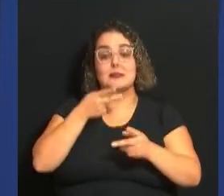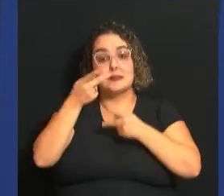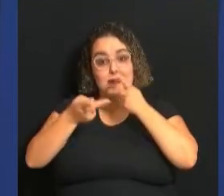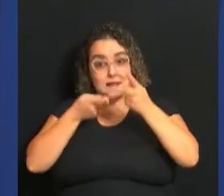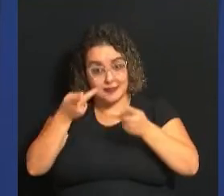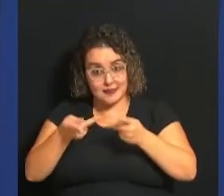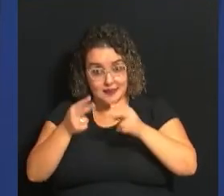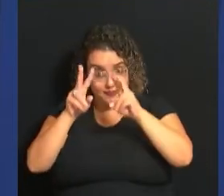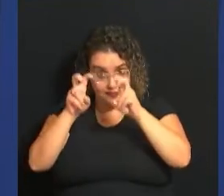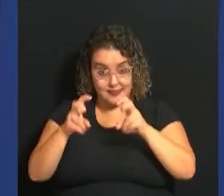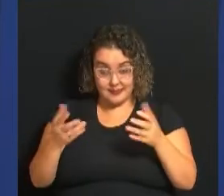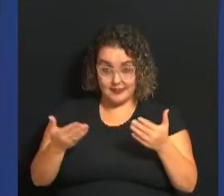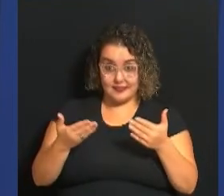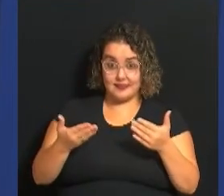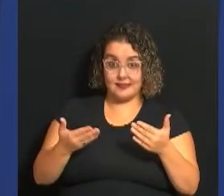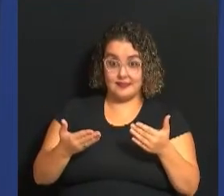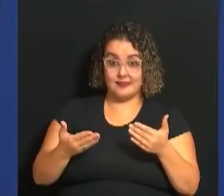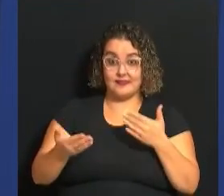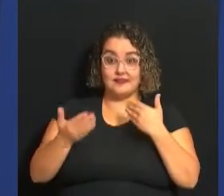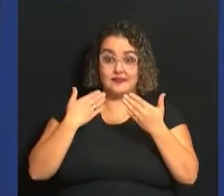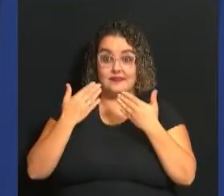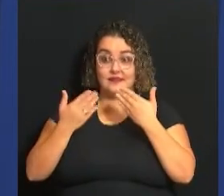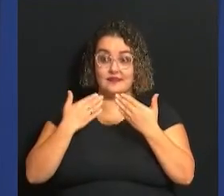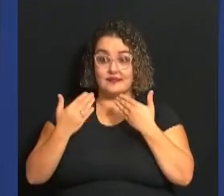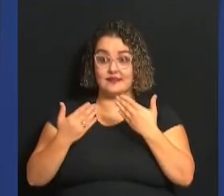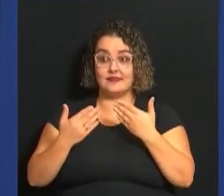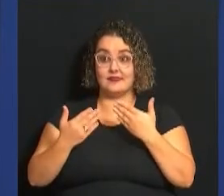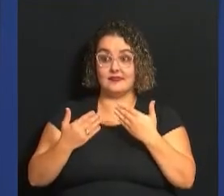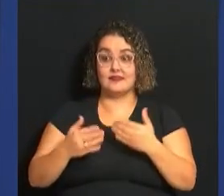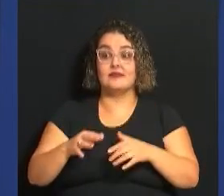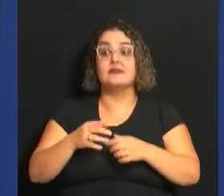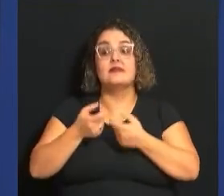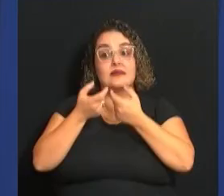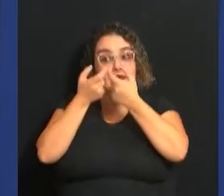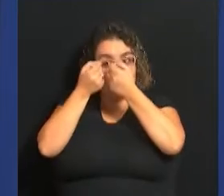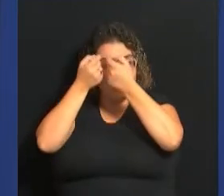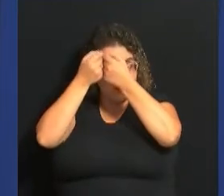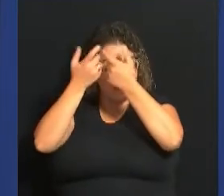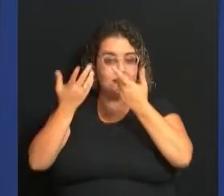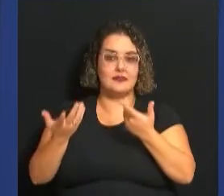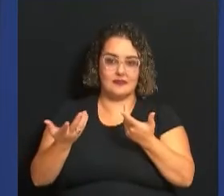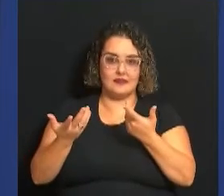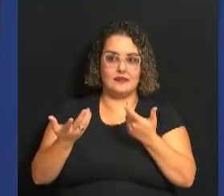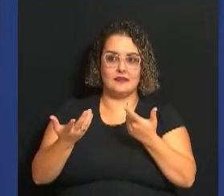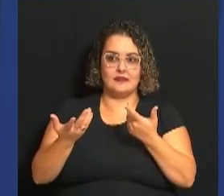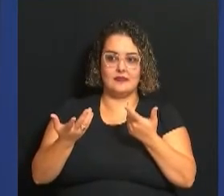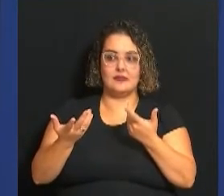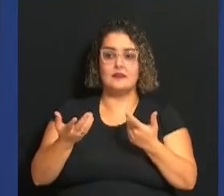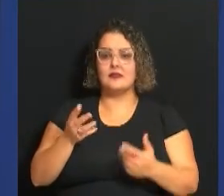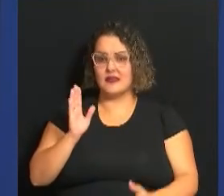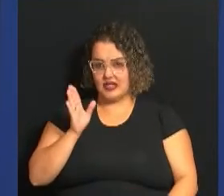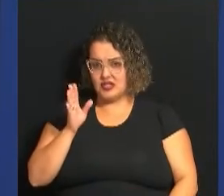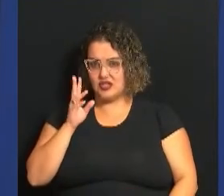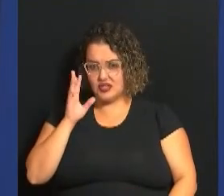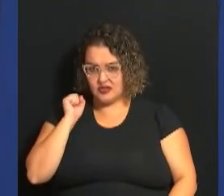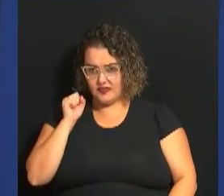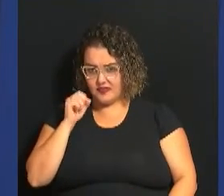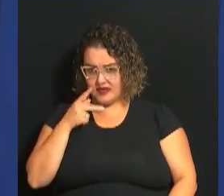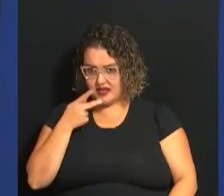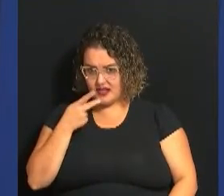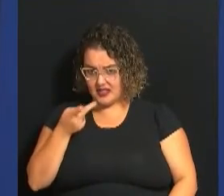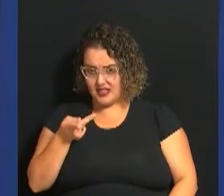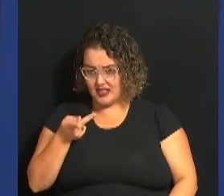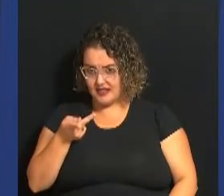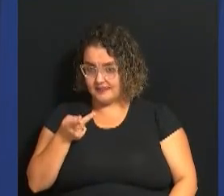tema de hoje, nós estamos falando sobre câncer cerebral, tumor no cérebro. Já ouviu falar? Pois é, esse câncer